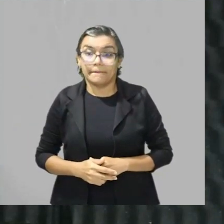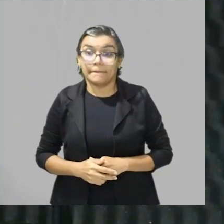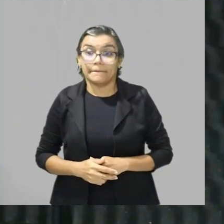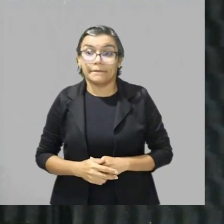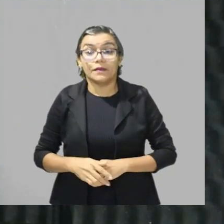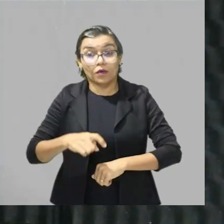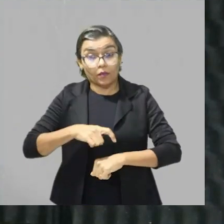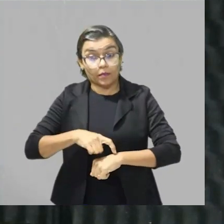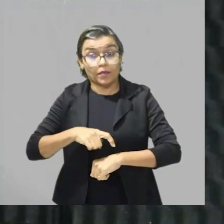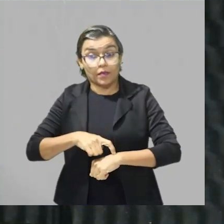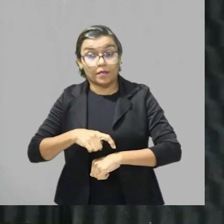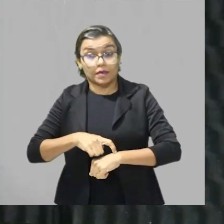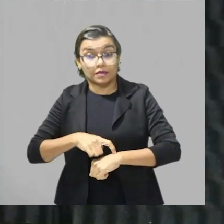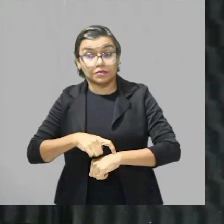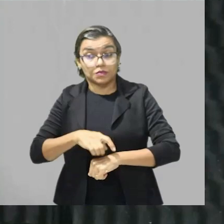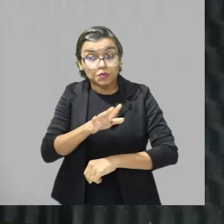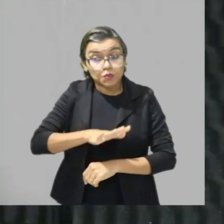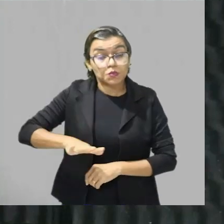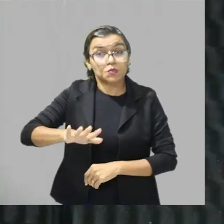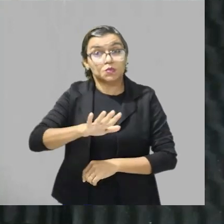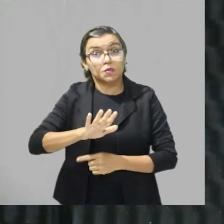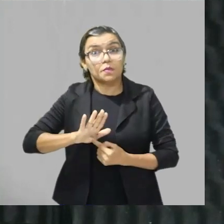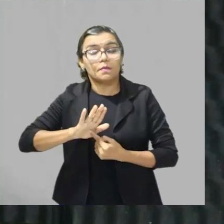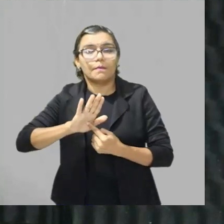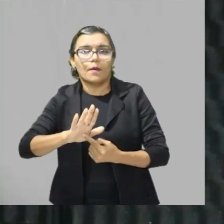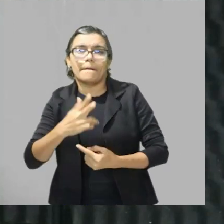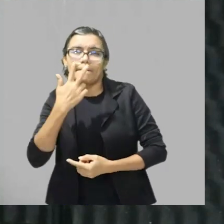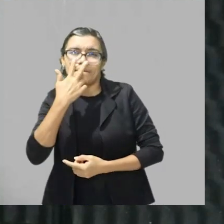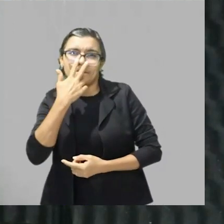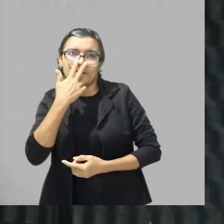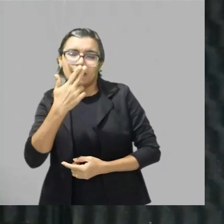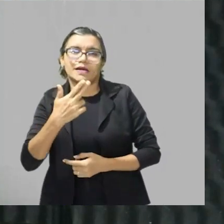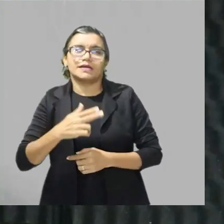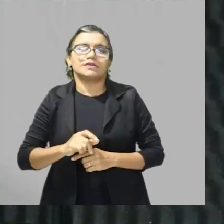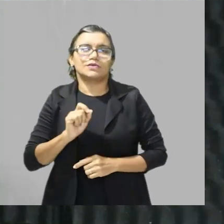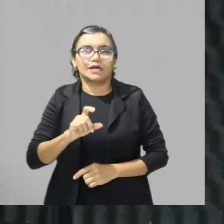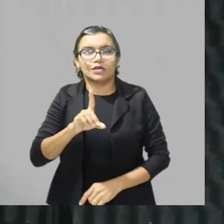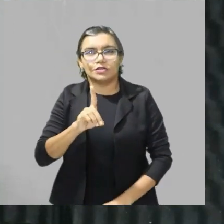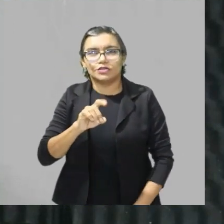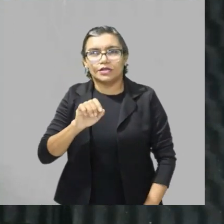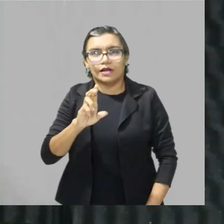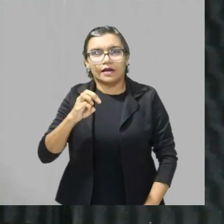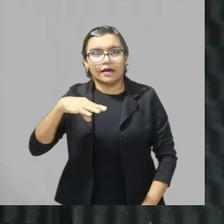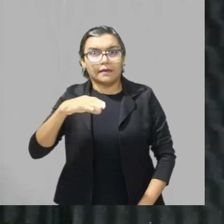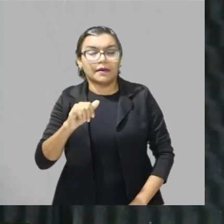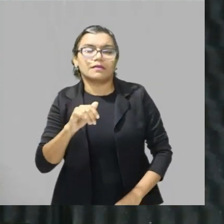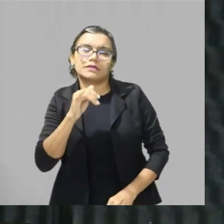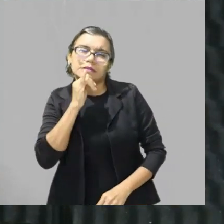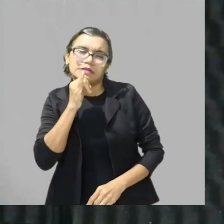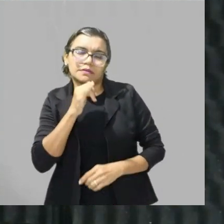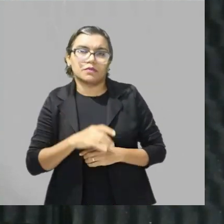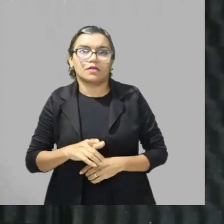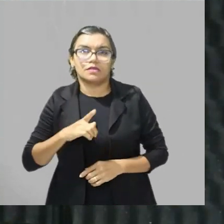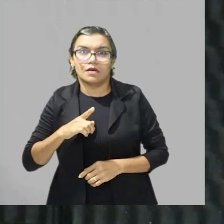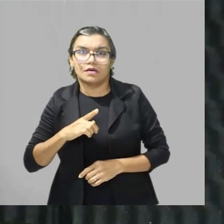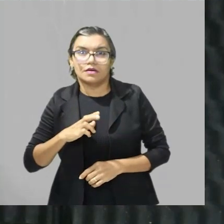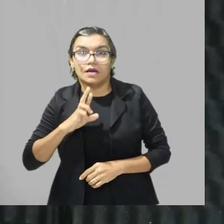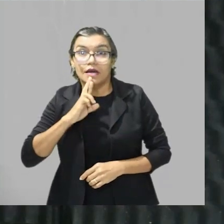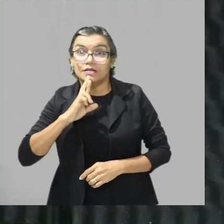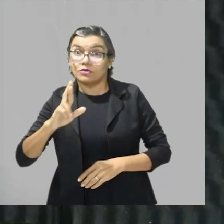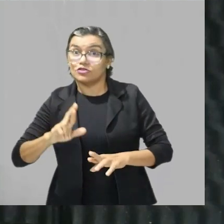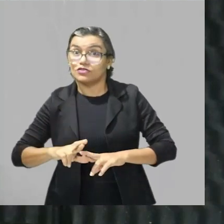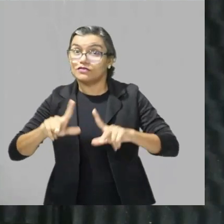a situação retratada nos defronta com dilema dilema é justamente quando eu tenho respostas